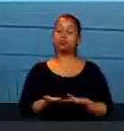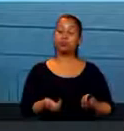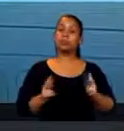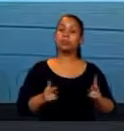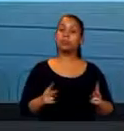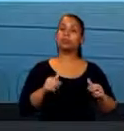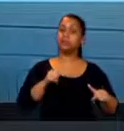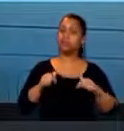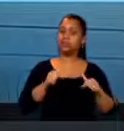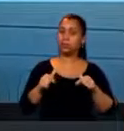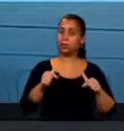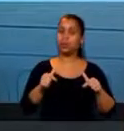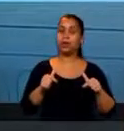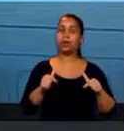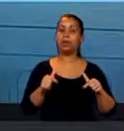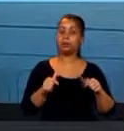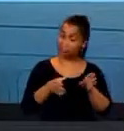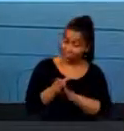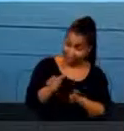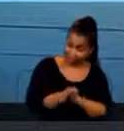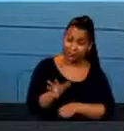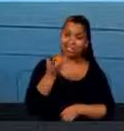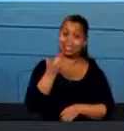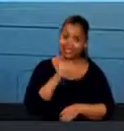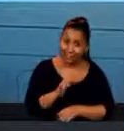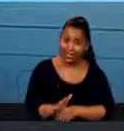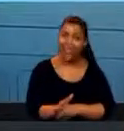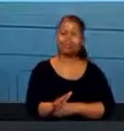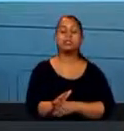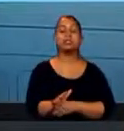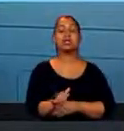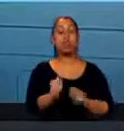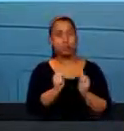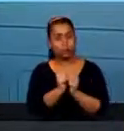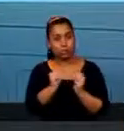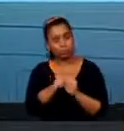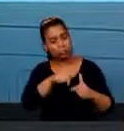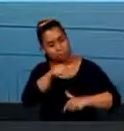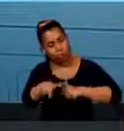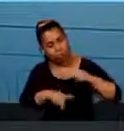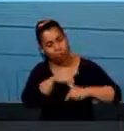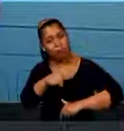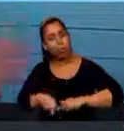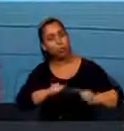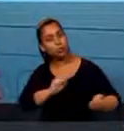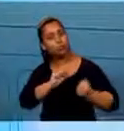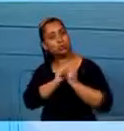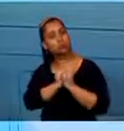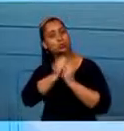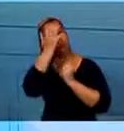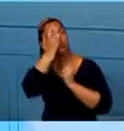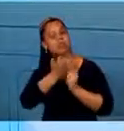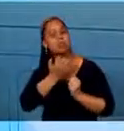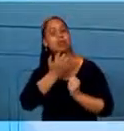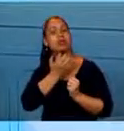trabalha com criança, um trabalho que tem seriedade, é um trabalho